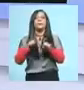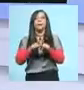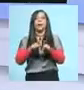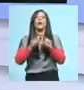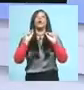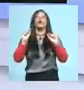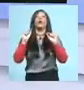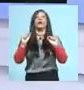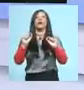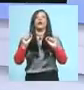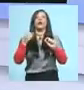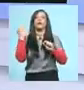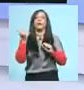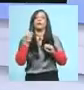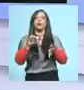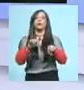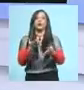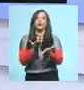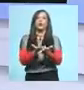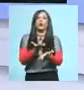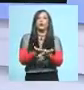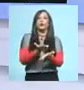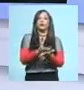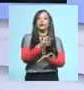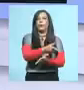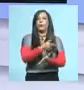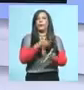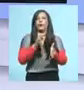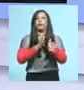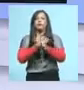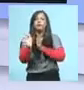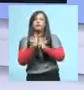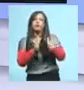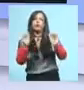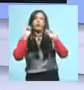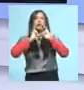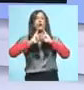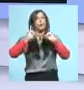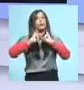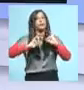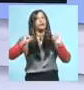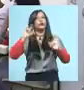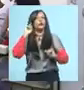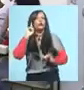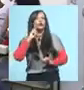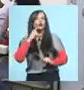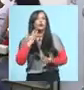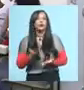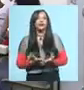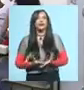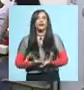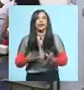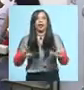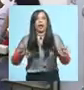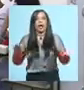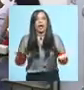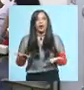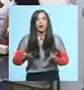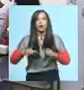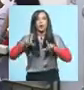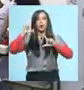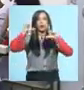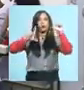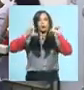cumpre o papel educativo da TV pública, abrindo uma janela de informações para os surdos. Ter um telejornal